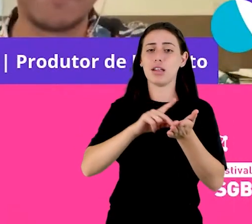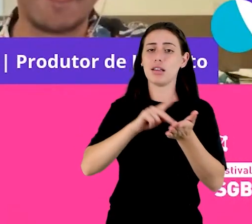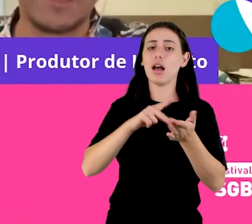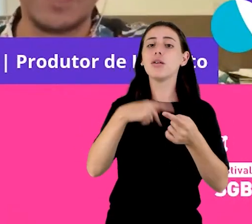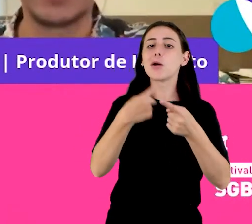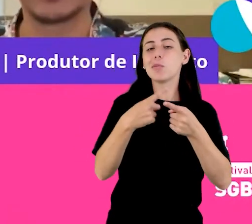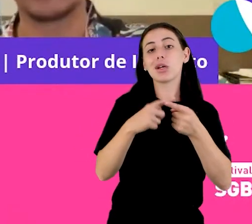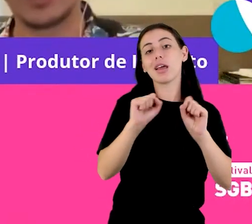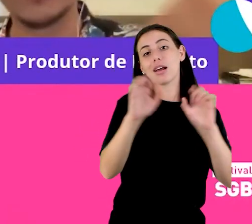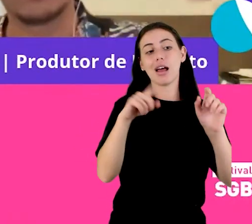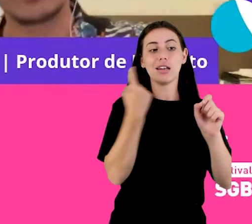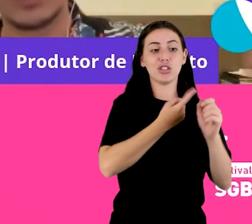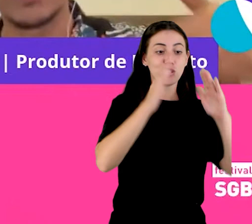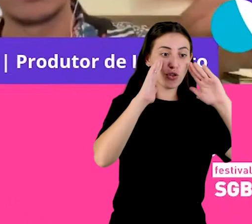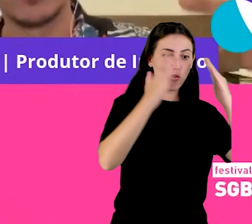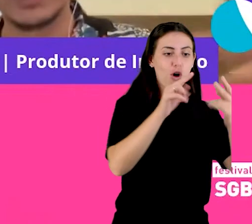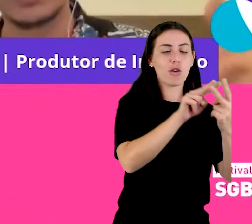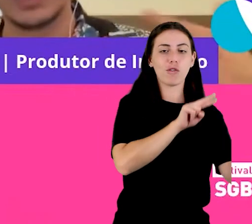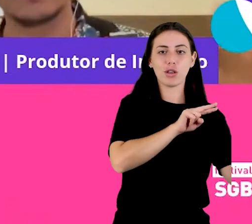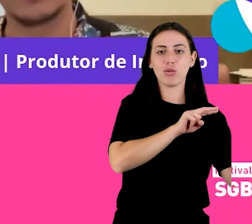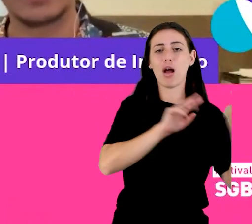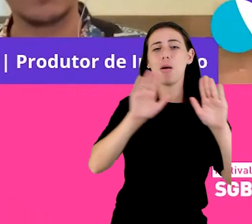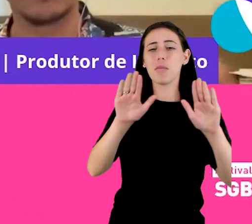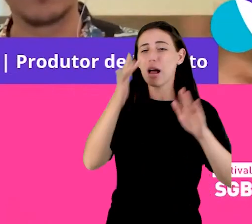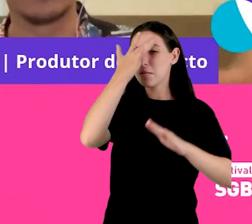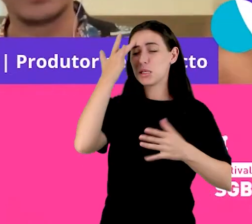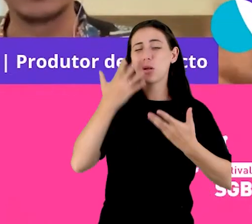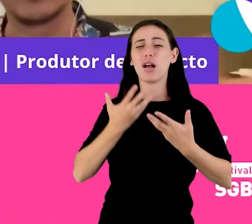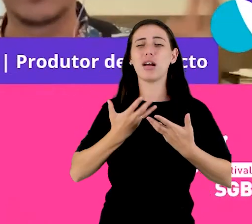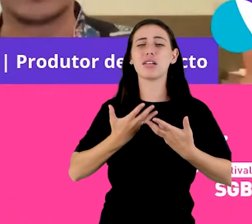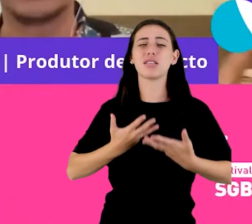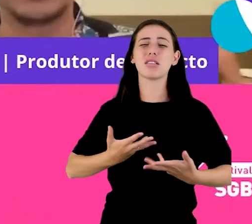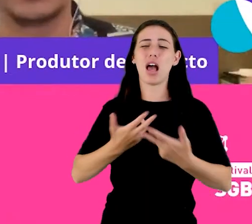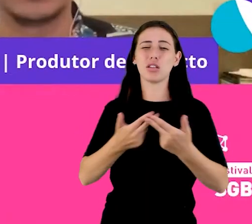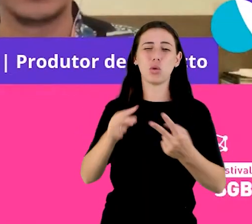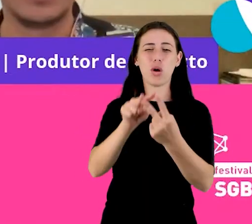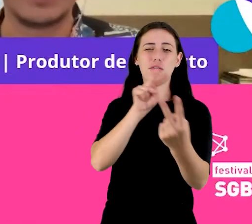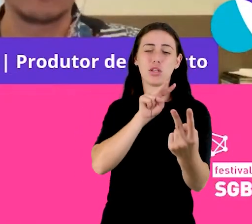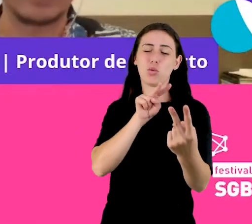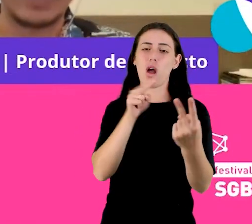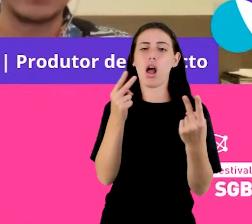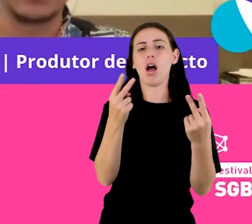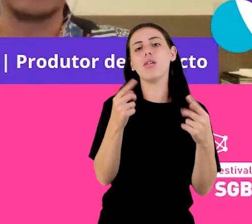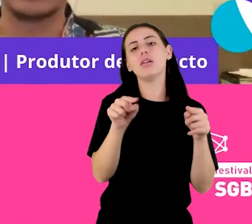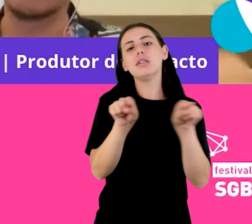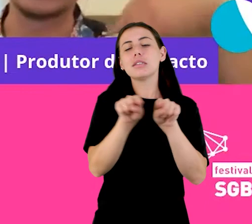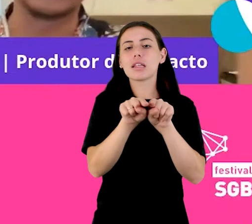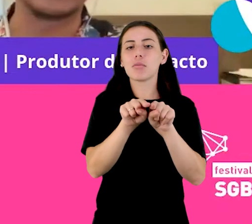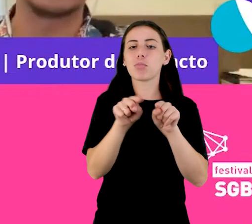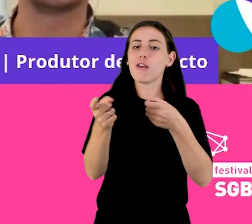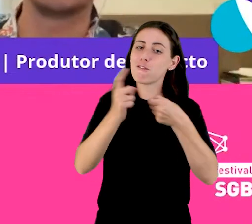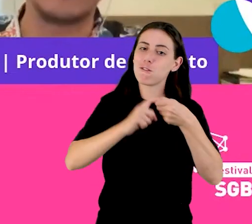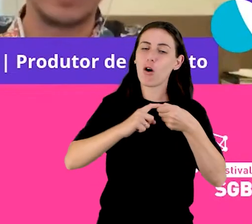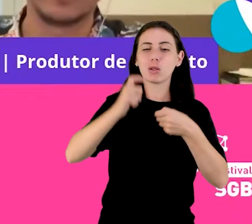virtualidades, e esse processo agora de volta às aulas, abertura, a gente está com muita gente com dificuldade tem vontade, mas já tem muitas